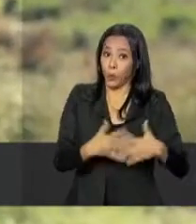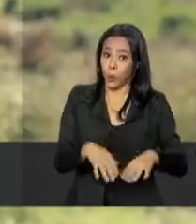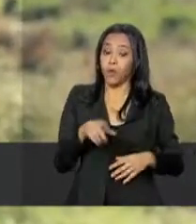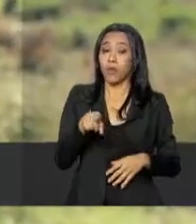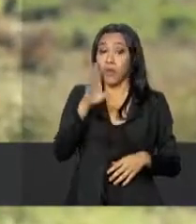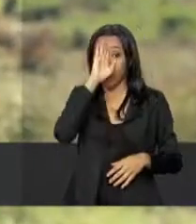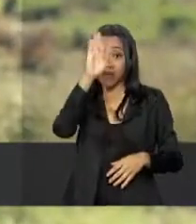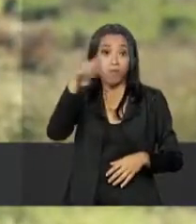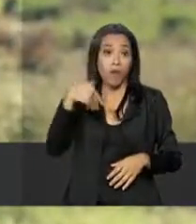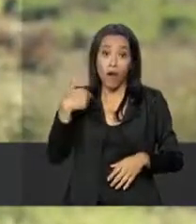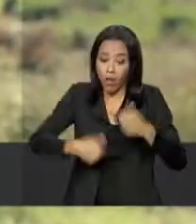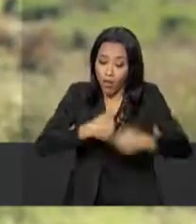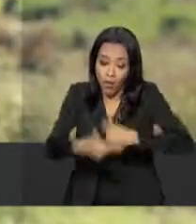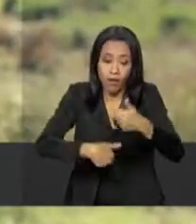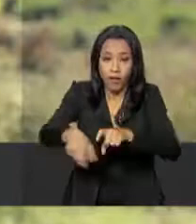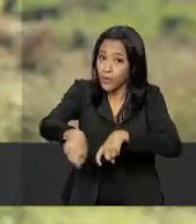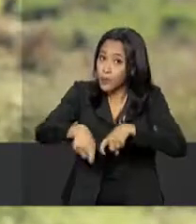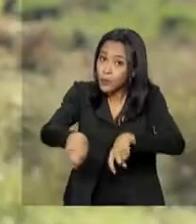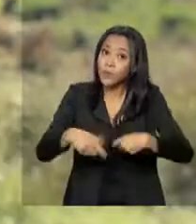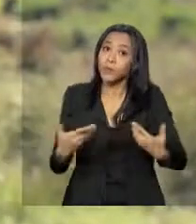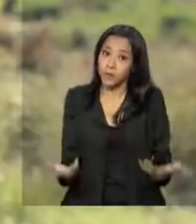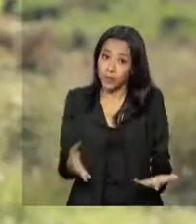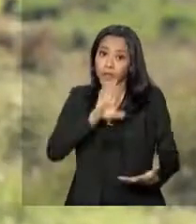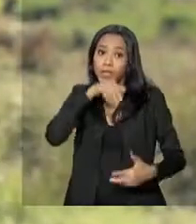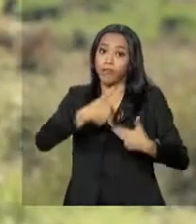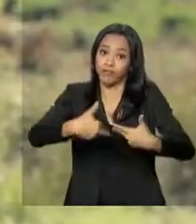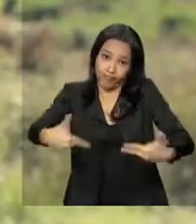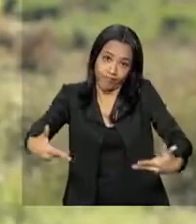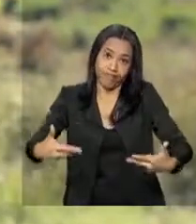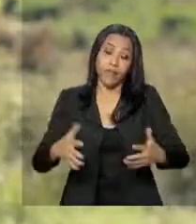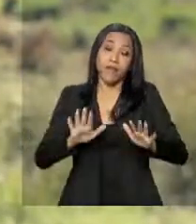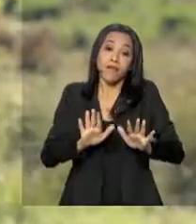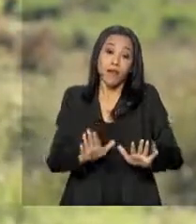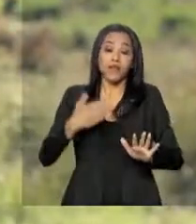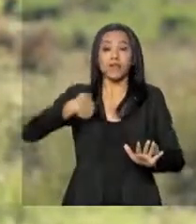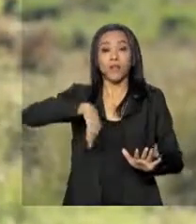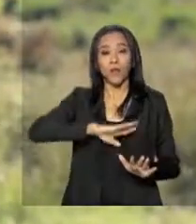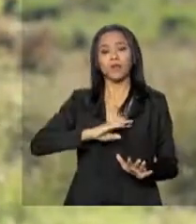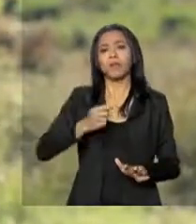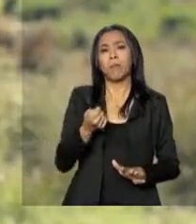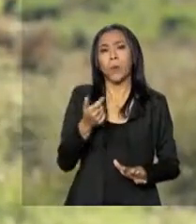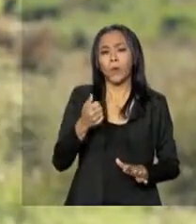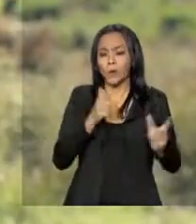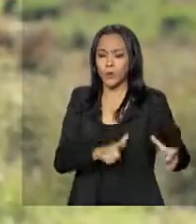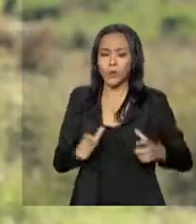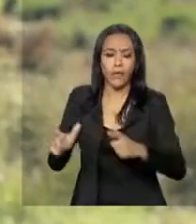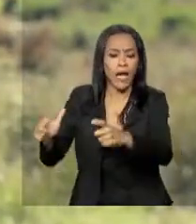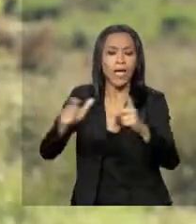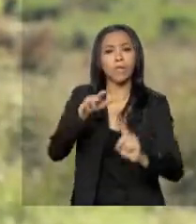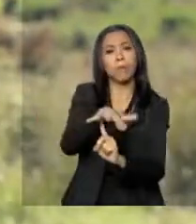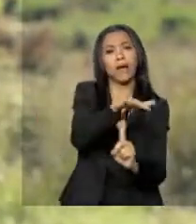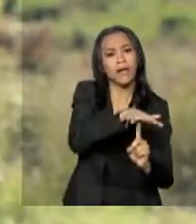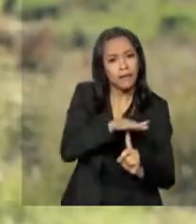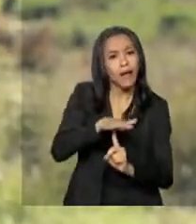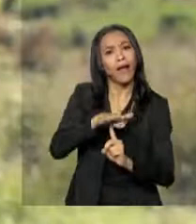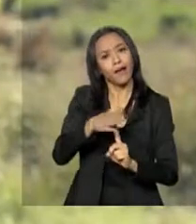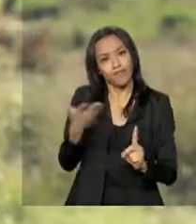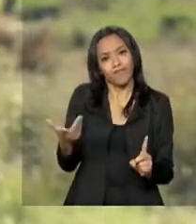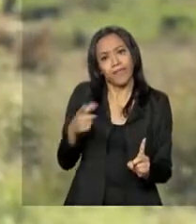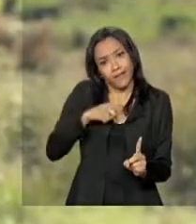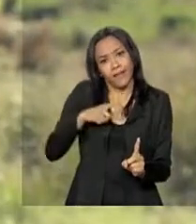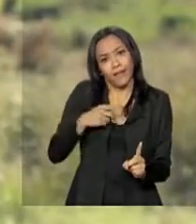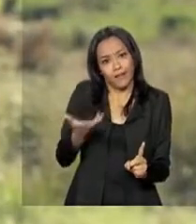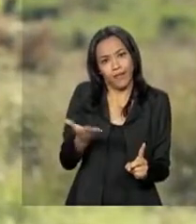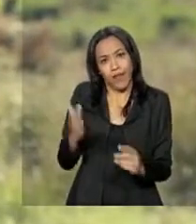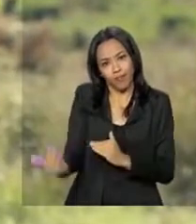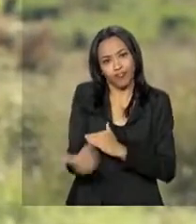é agricultura e pecuária, mas como nós somos uma das poucas áreas do Paraná que são beneficiadas pelo vento, né,